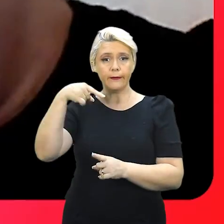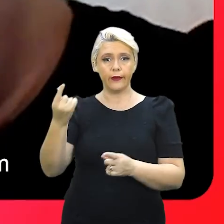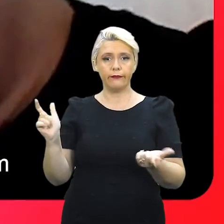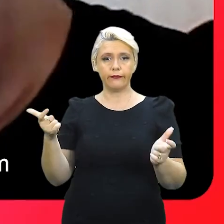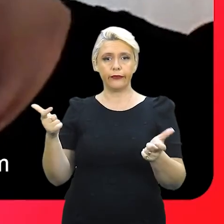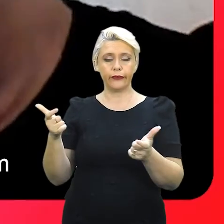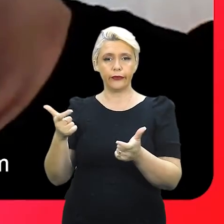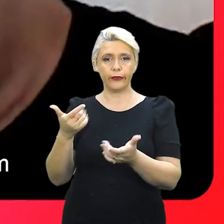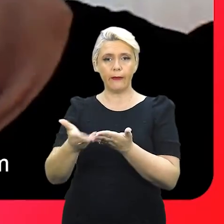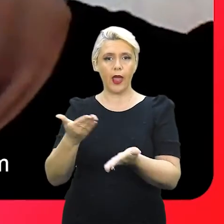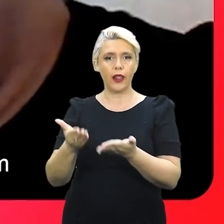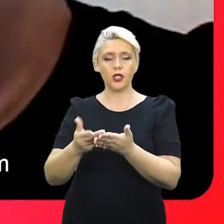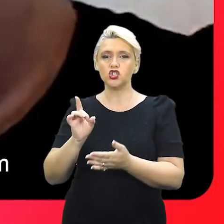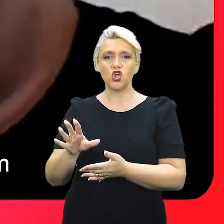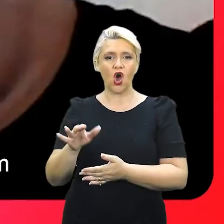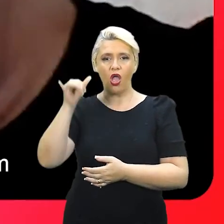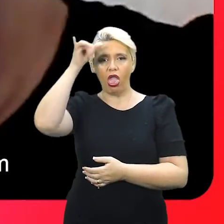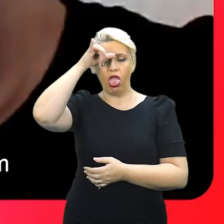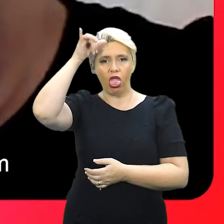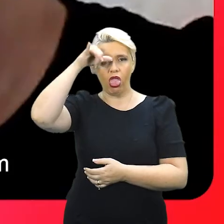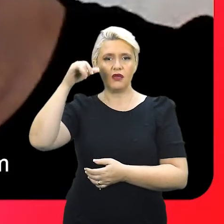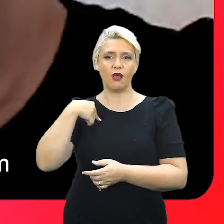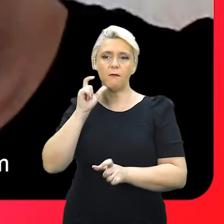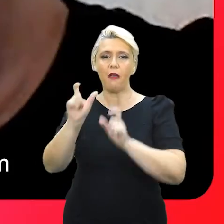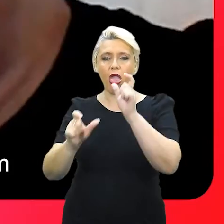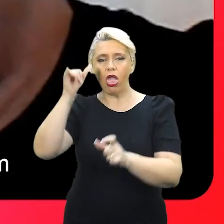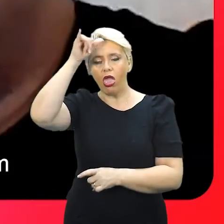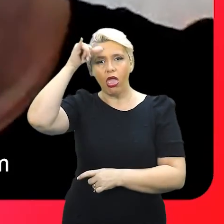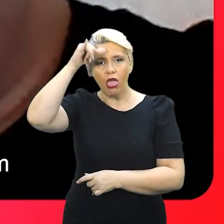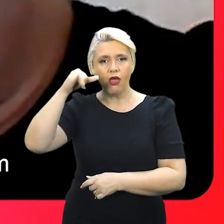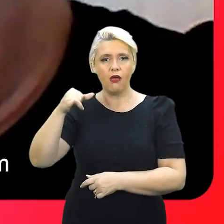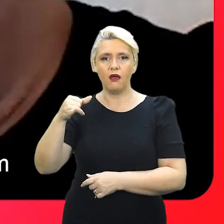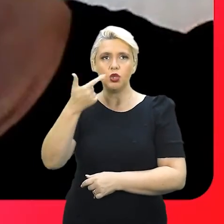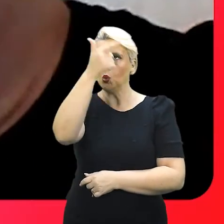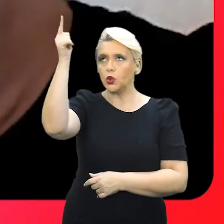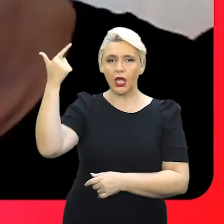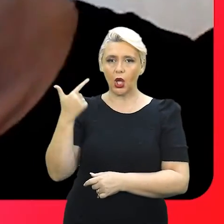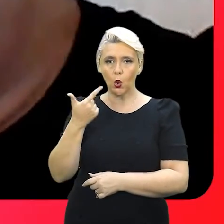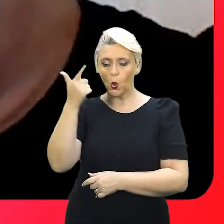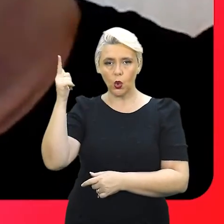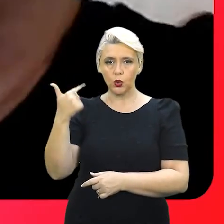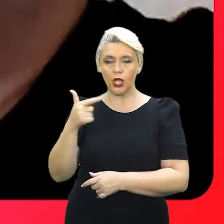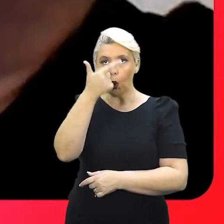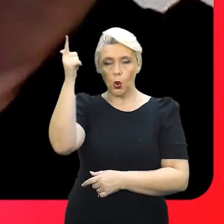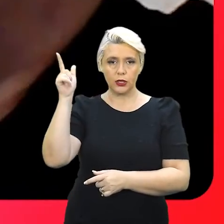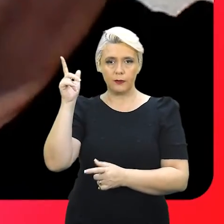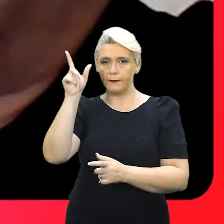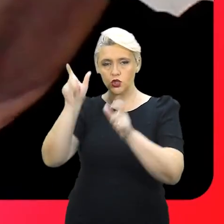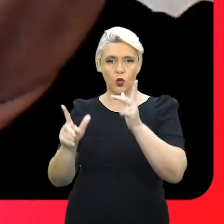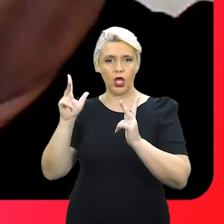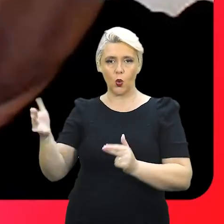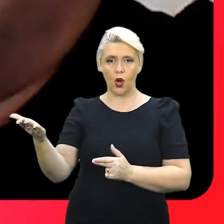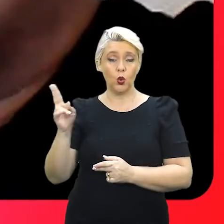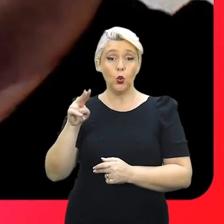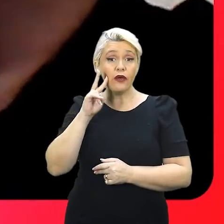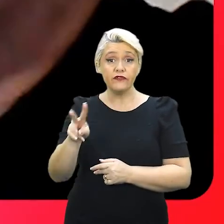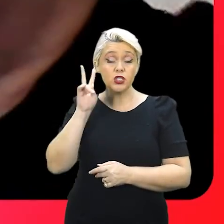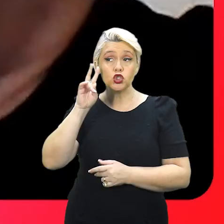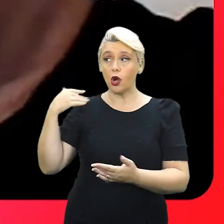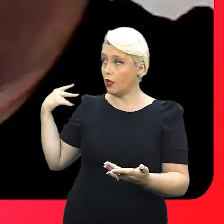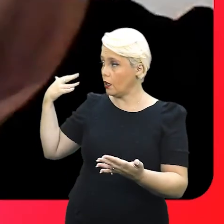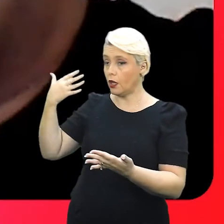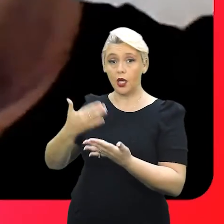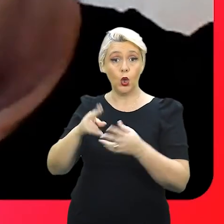perdendo tudo, fazendo só bobagem, falando bobagem como ninguém na história do Brasil. A gente nunca viu na história do país, nunca,